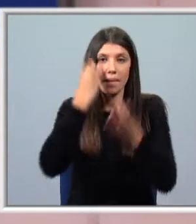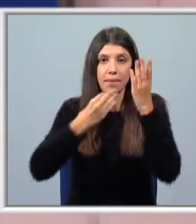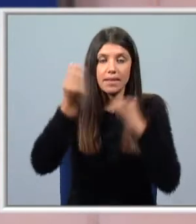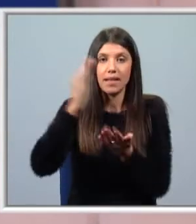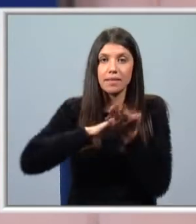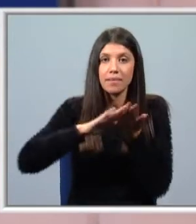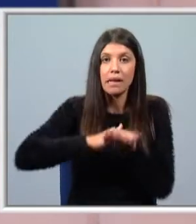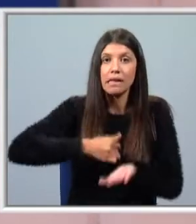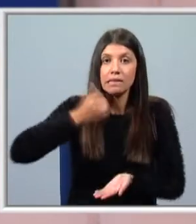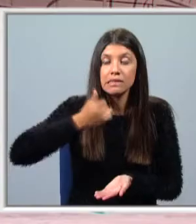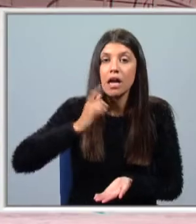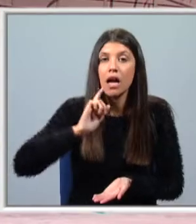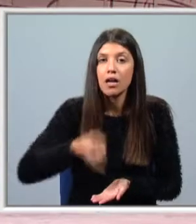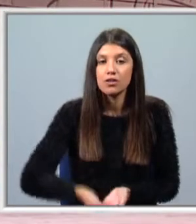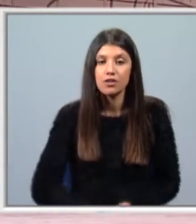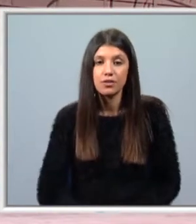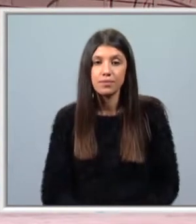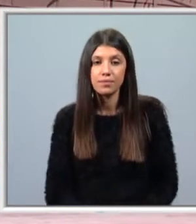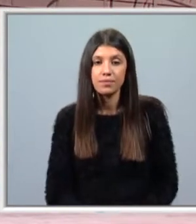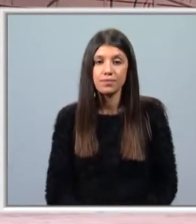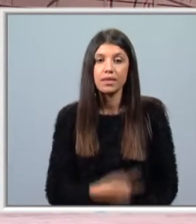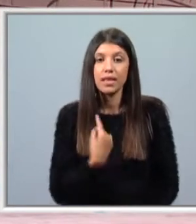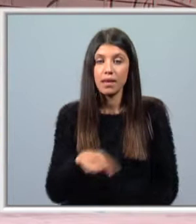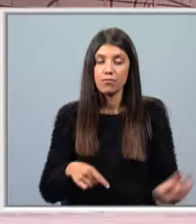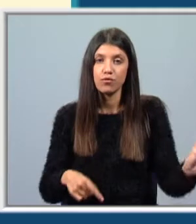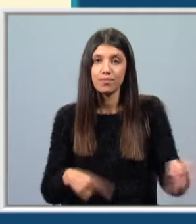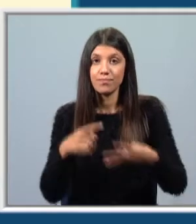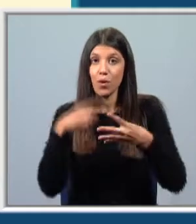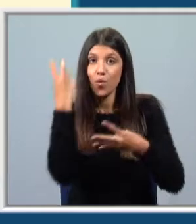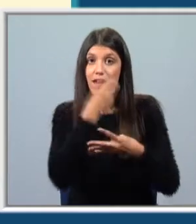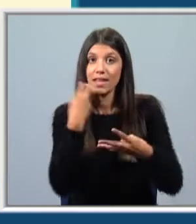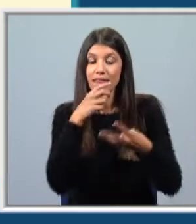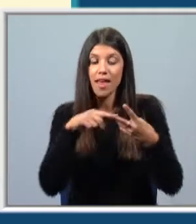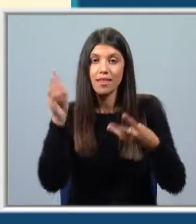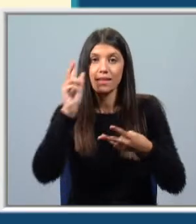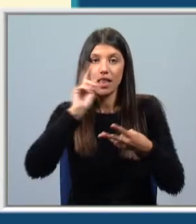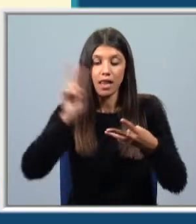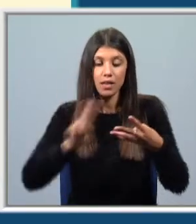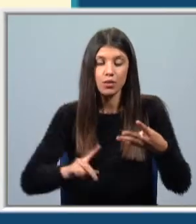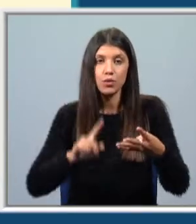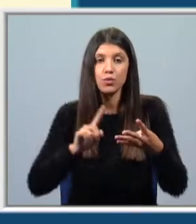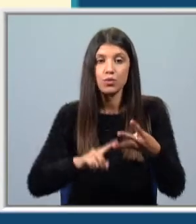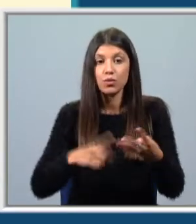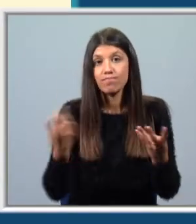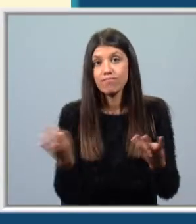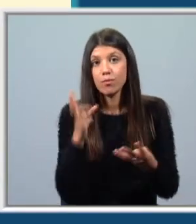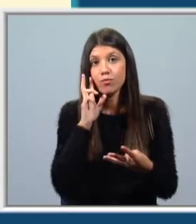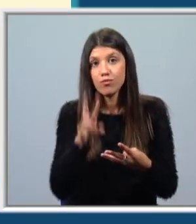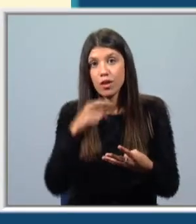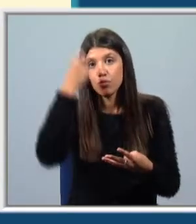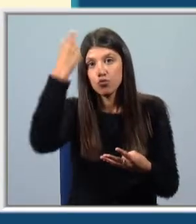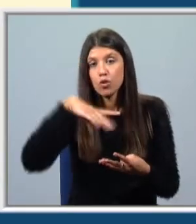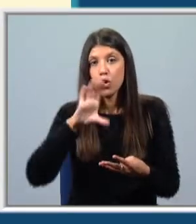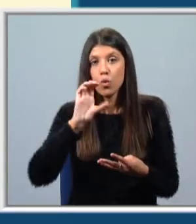aprendizagens essenciais, mobilizamos os domínios da oralidade, da leitura, como vamos trabalhar um